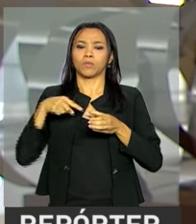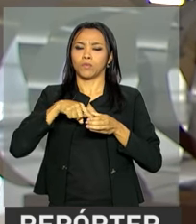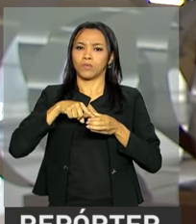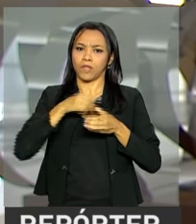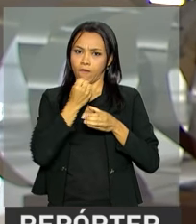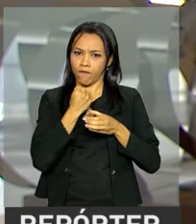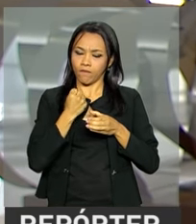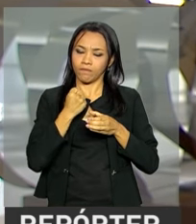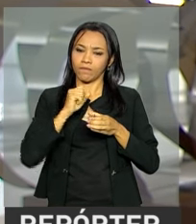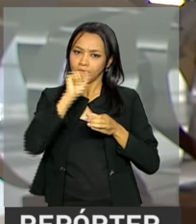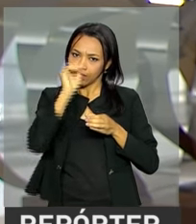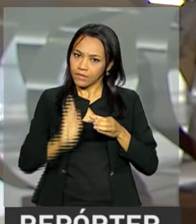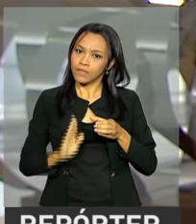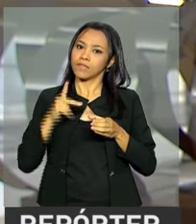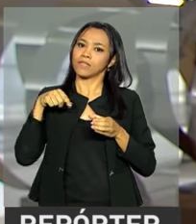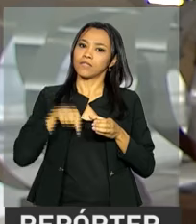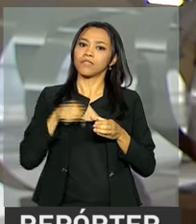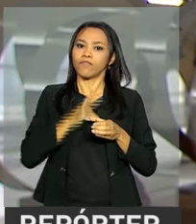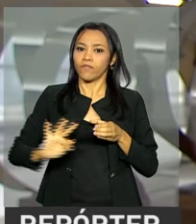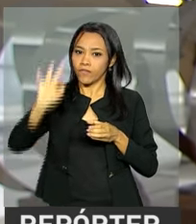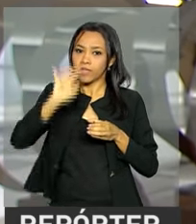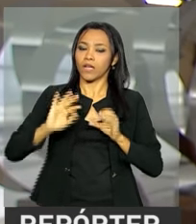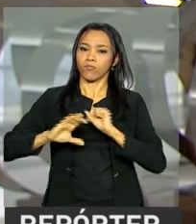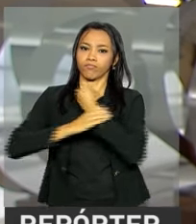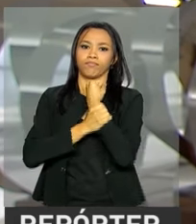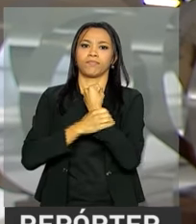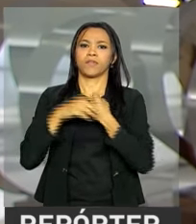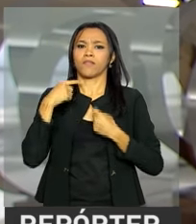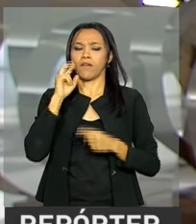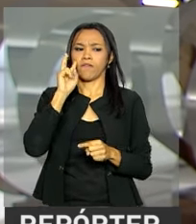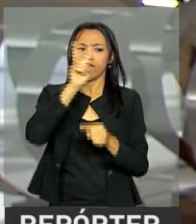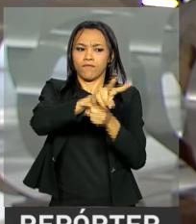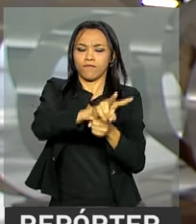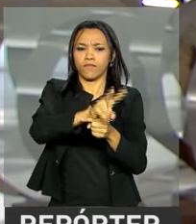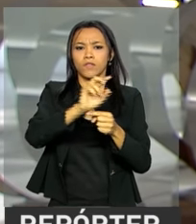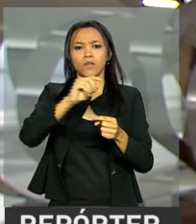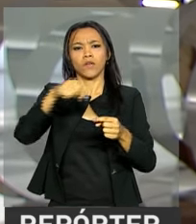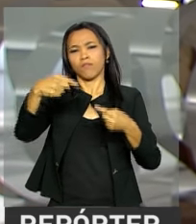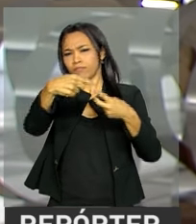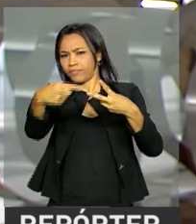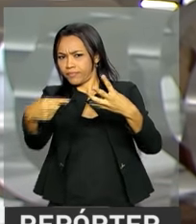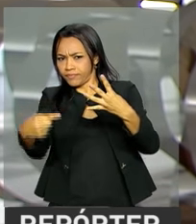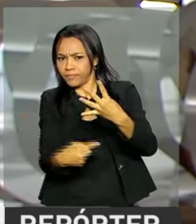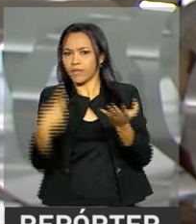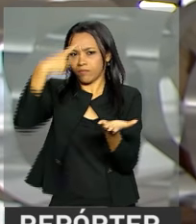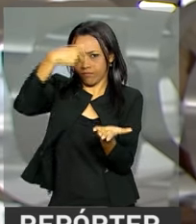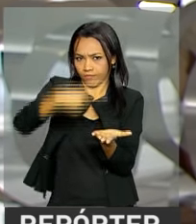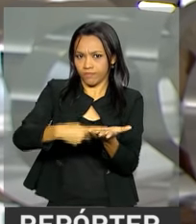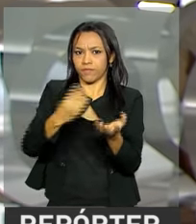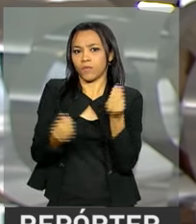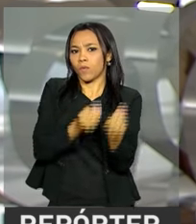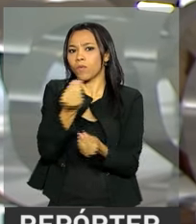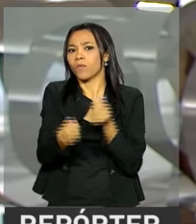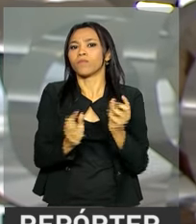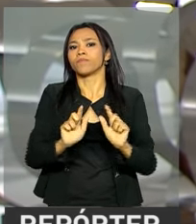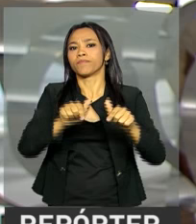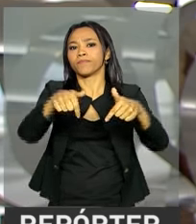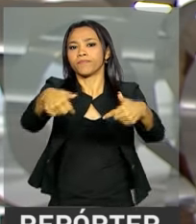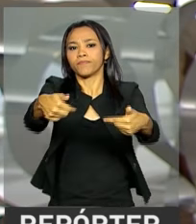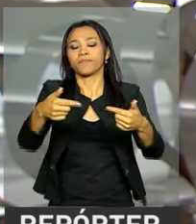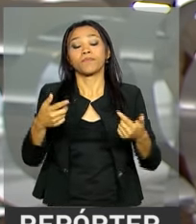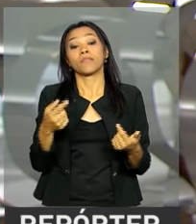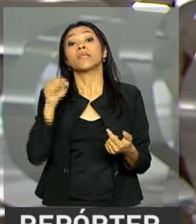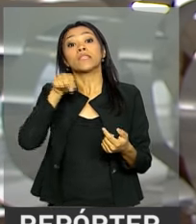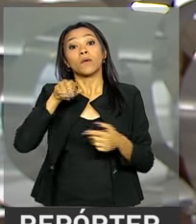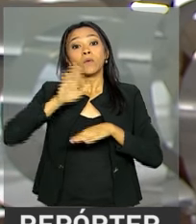e vai atuar em atividades de serviço de guarda vigilância e custódia de presos a medida segundo o ministério